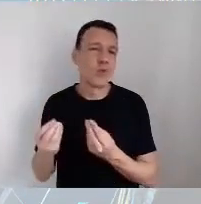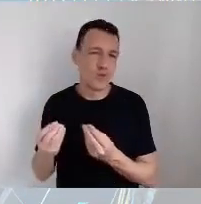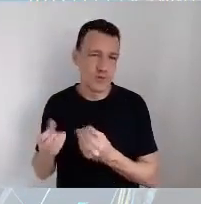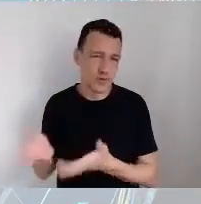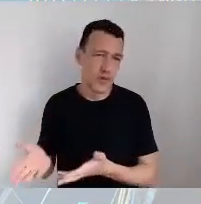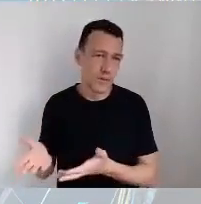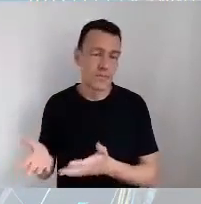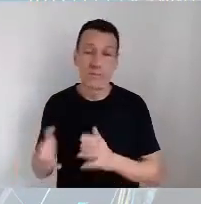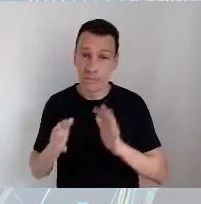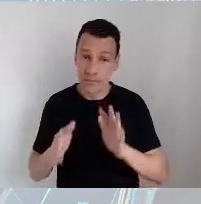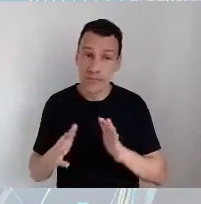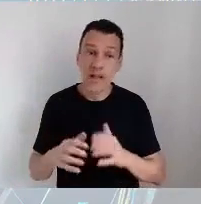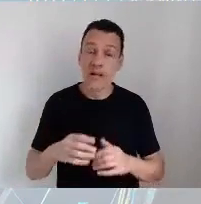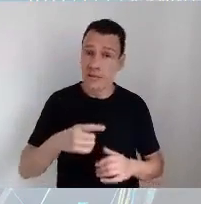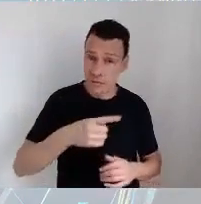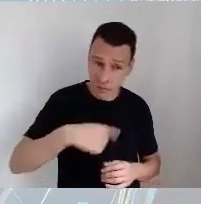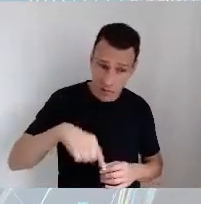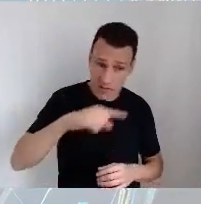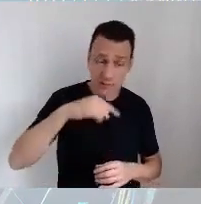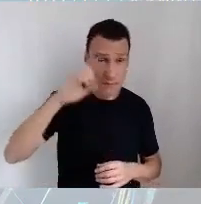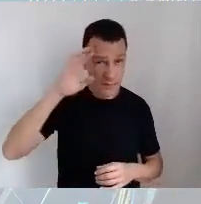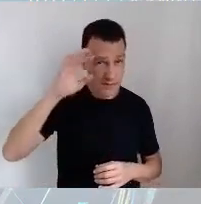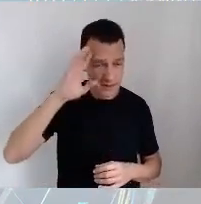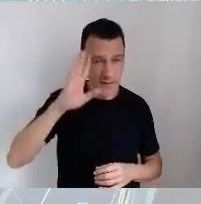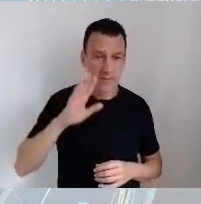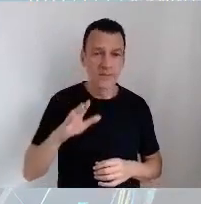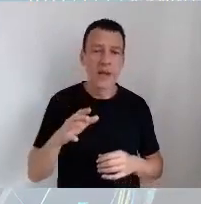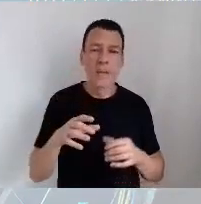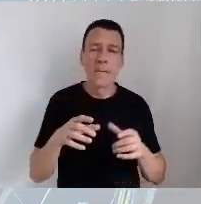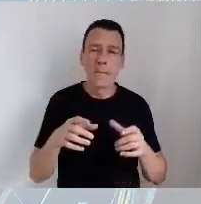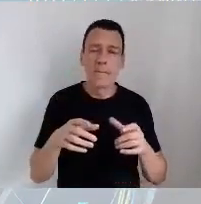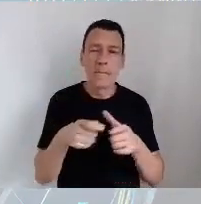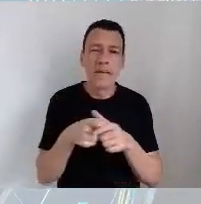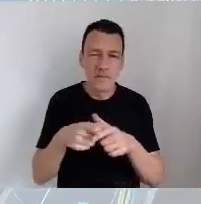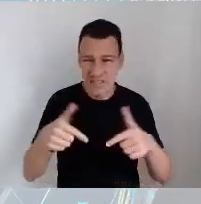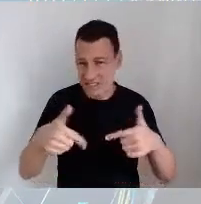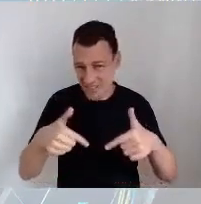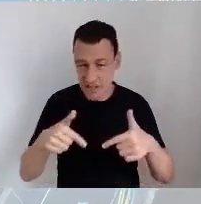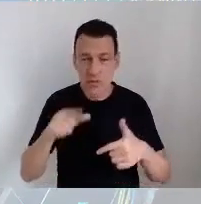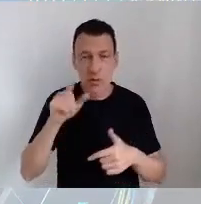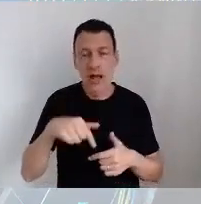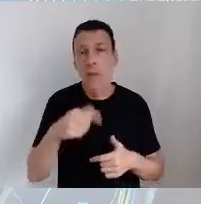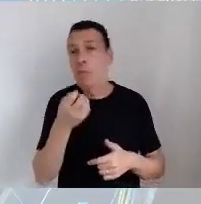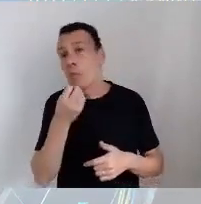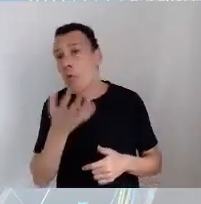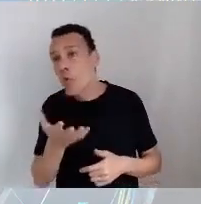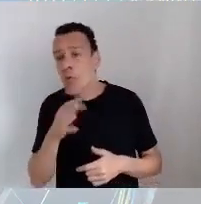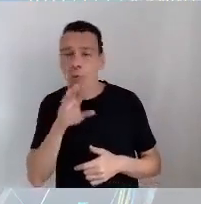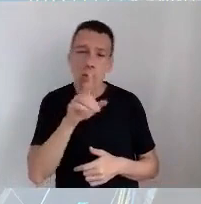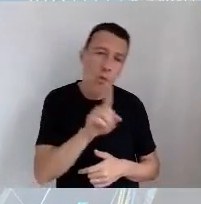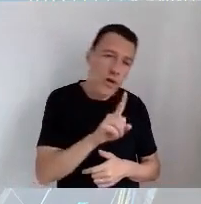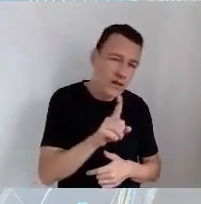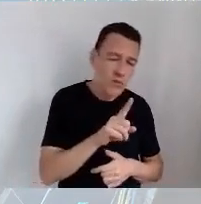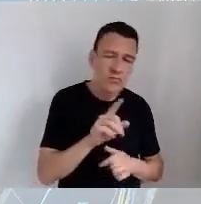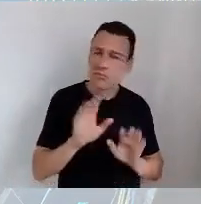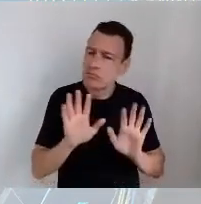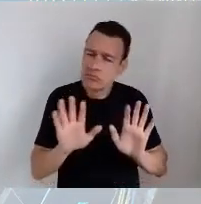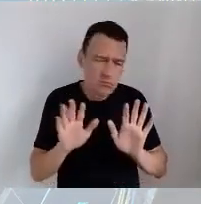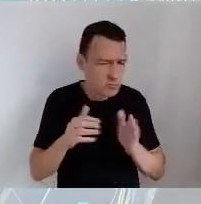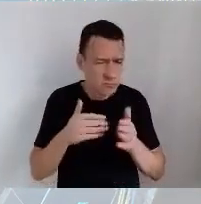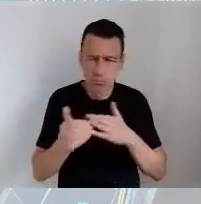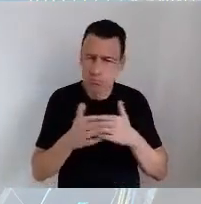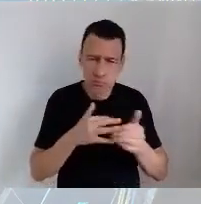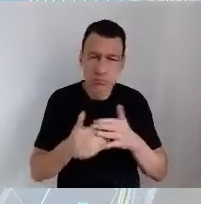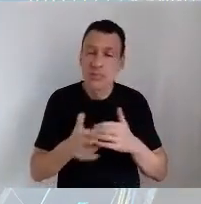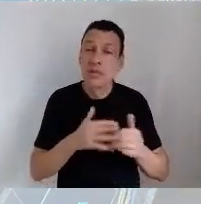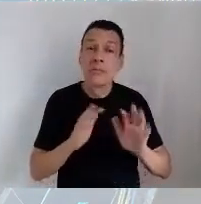pensar microsserviços é uma coisa boa ou não por exemplo não é questão de microsserviço é uma coisa boa ou não é cara em que cenário de que forma microsserviços